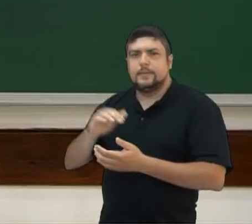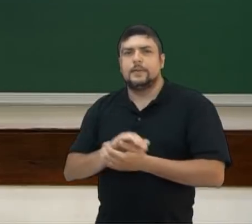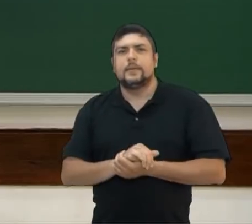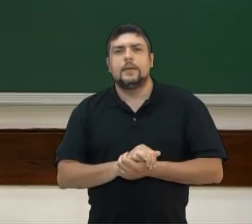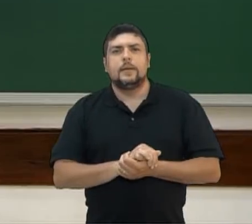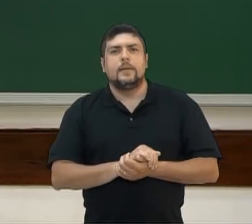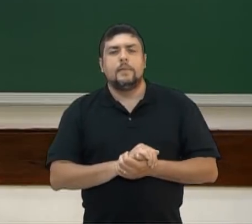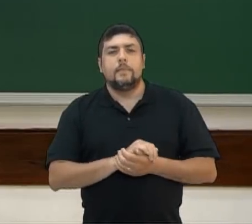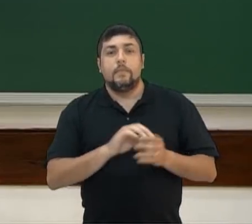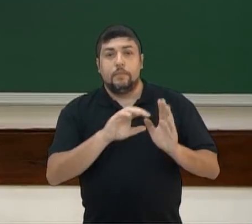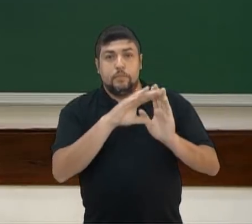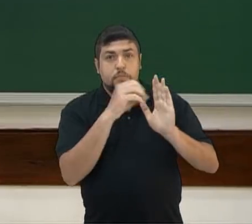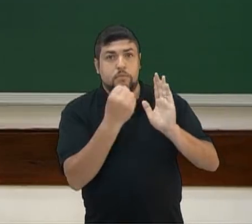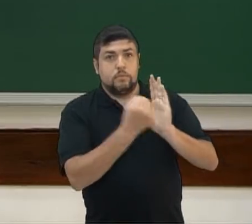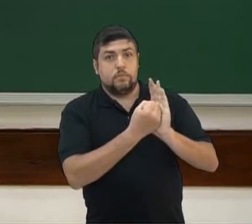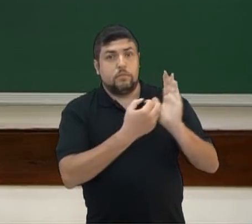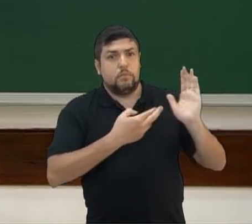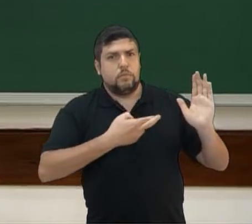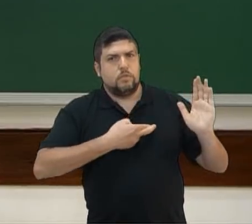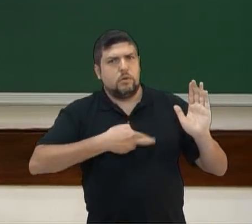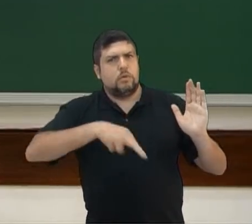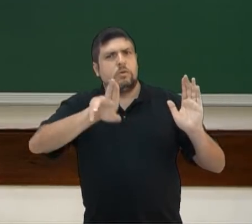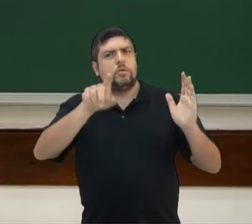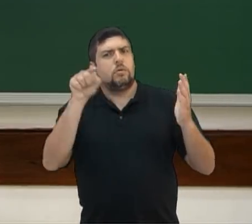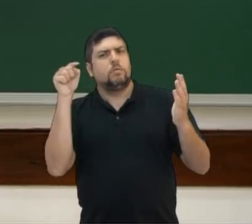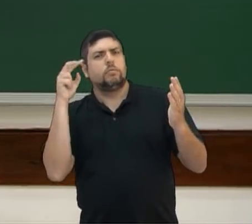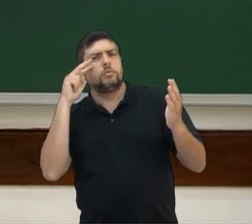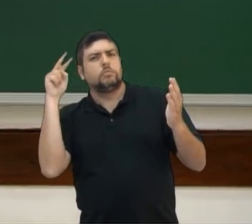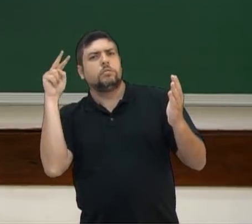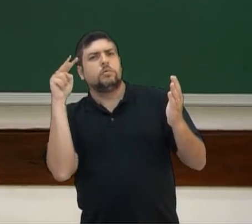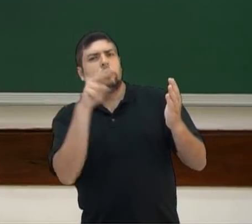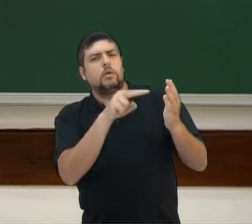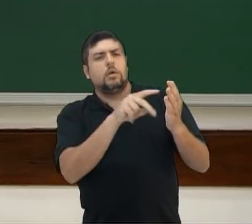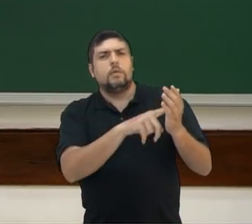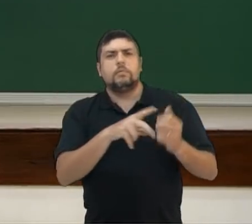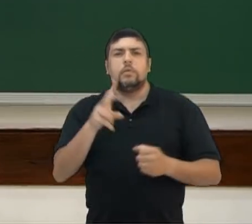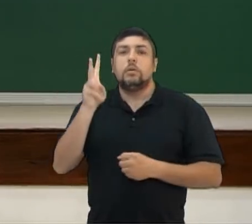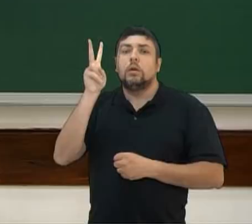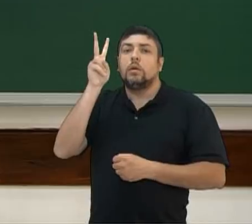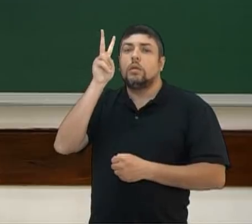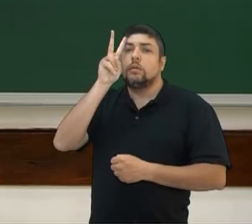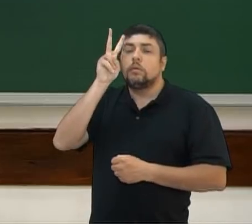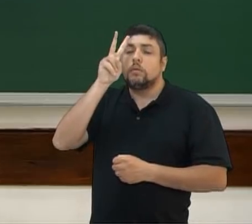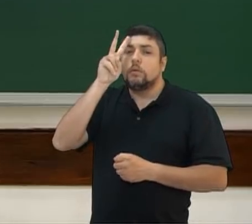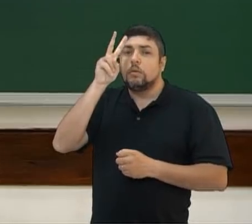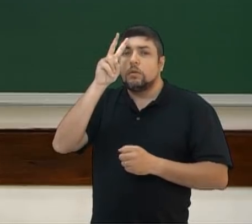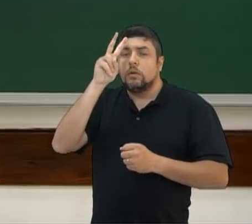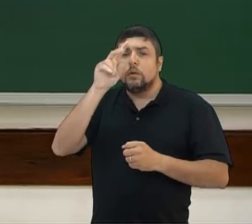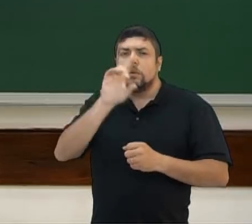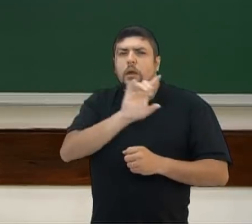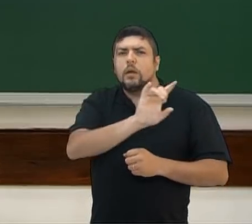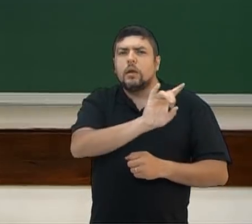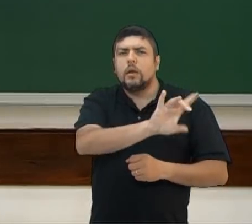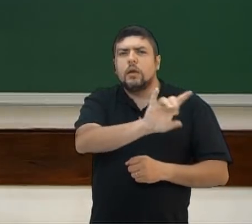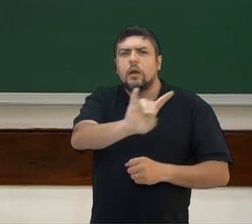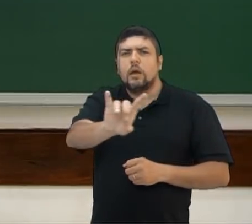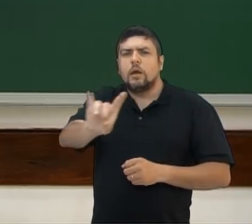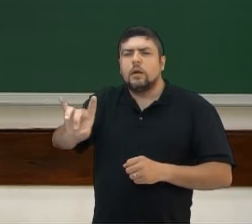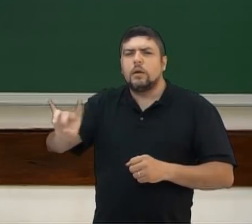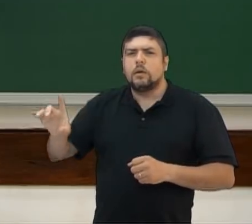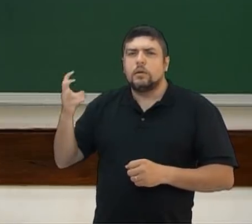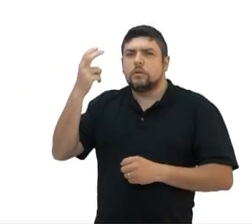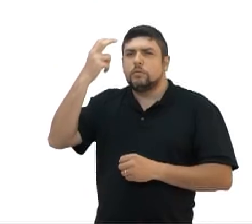porque eles nos rememoram, nos levam a lembrar de certas características de cada cultura e de cada